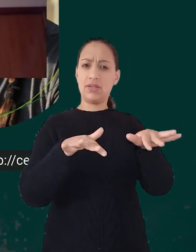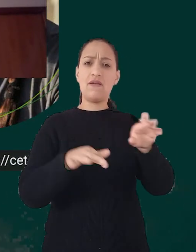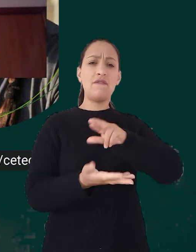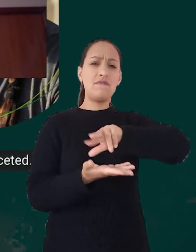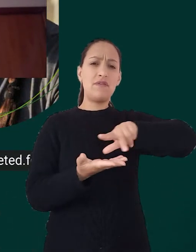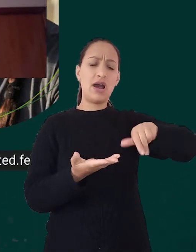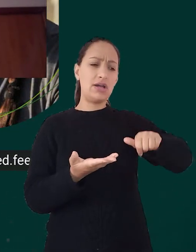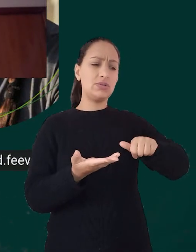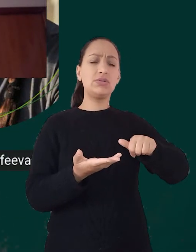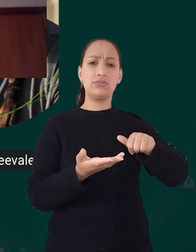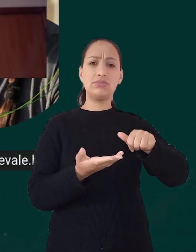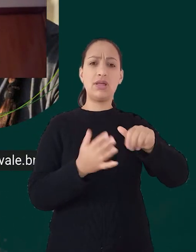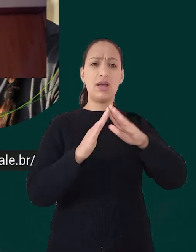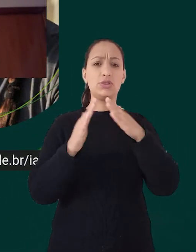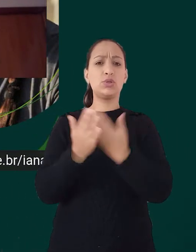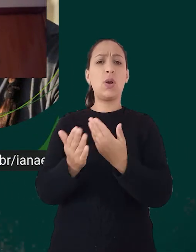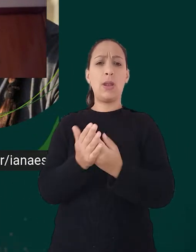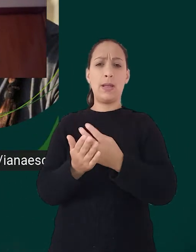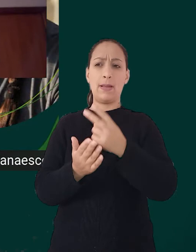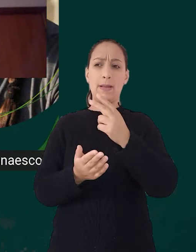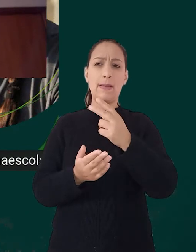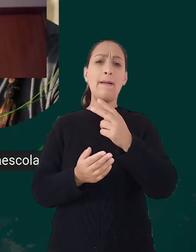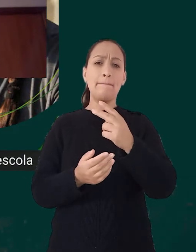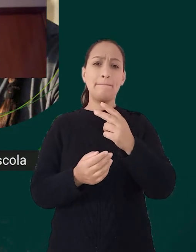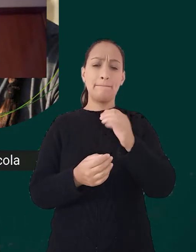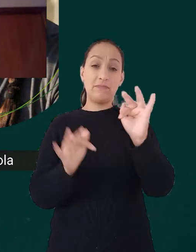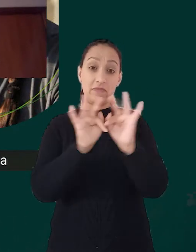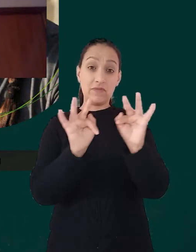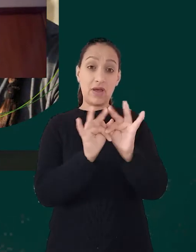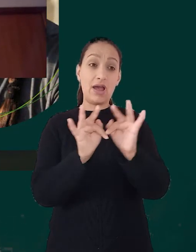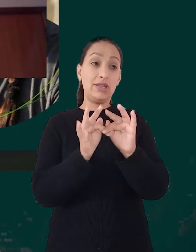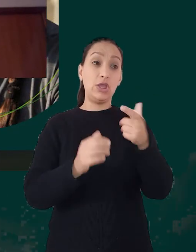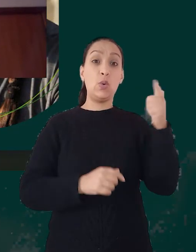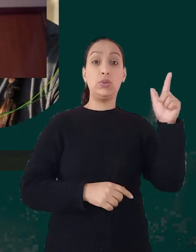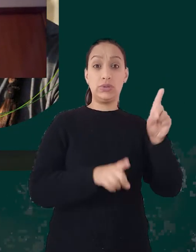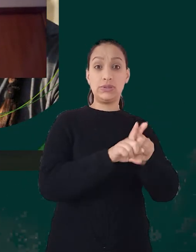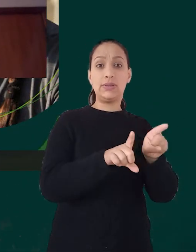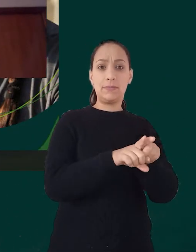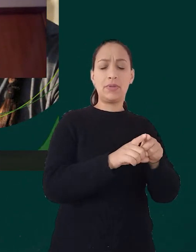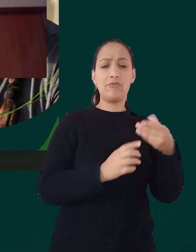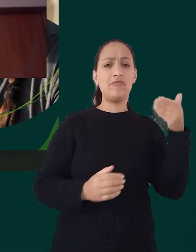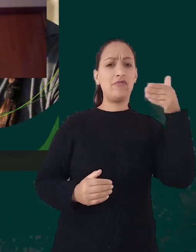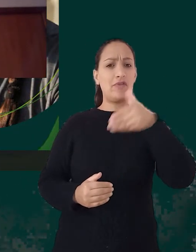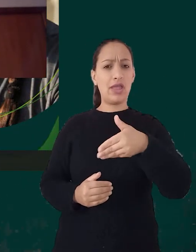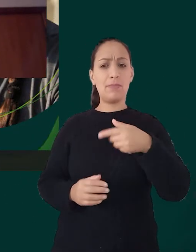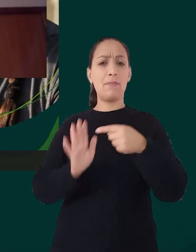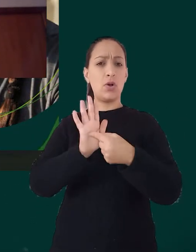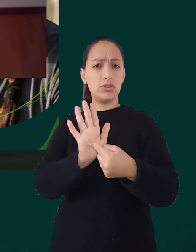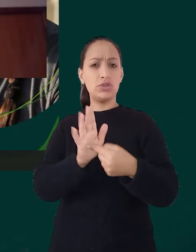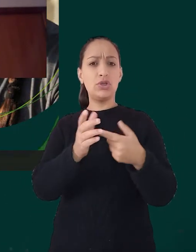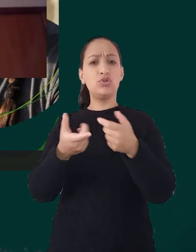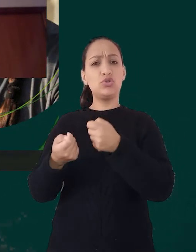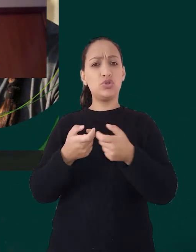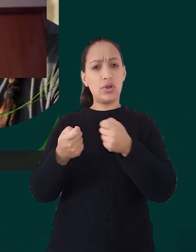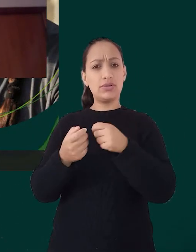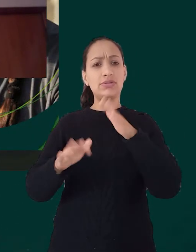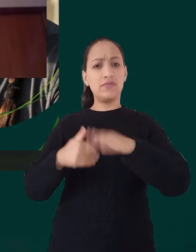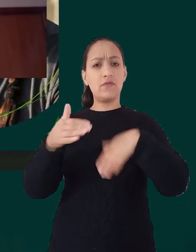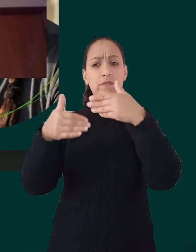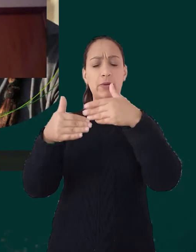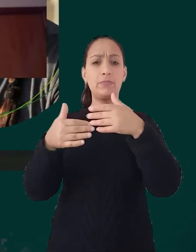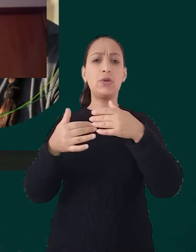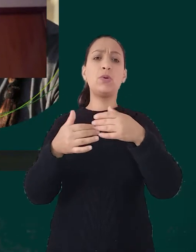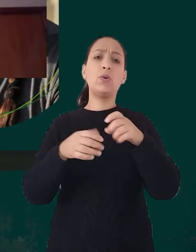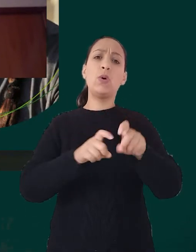da escola de aplicação e de outras escolas também. A gente mostra os jogos que nós desenvolvemos, a gente também mostra os nossos laboratórios,